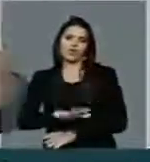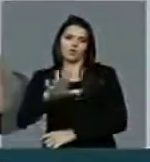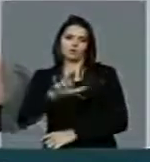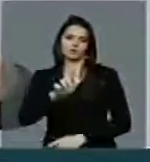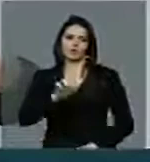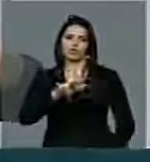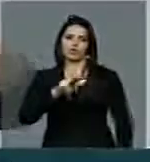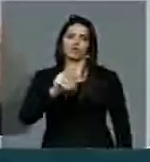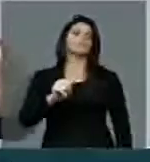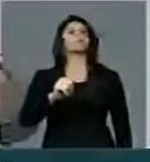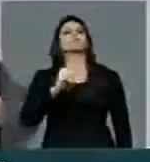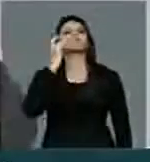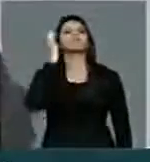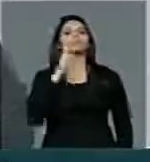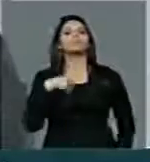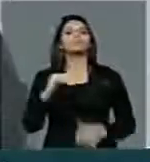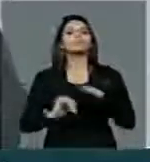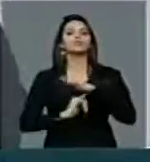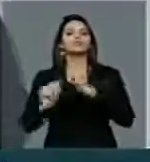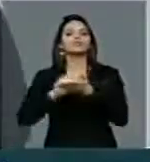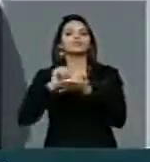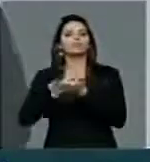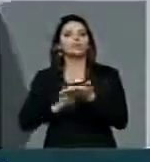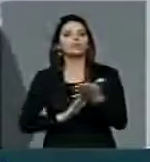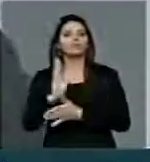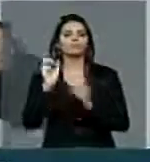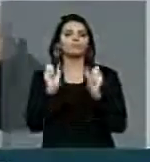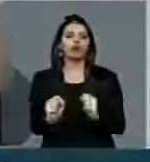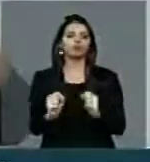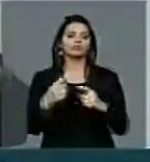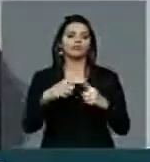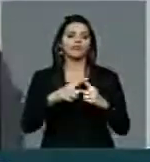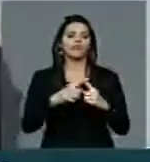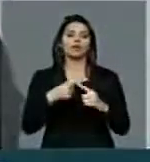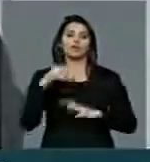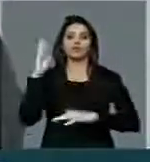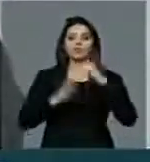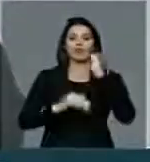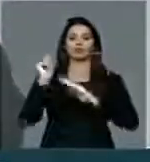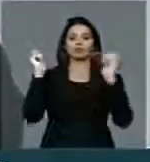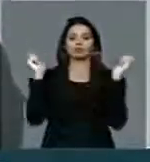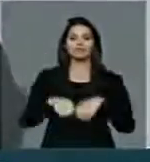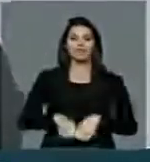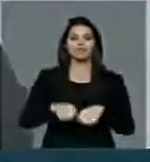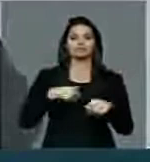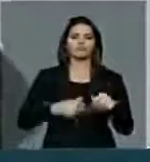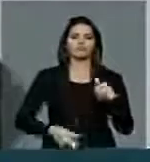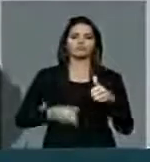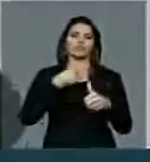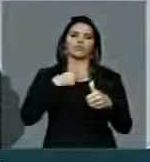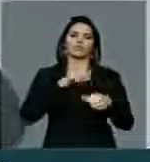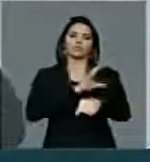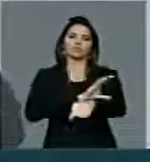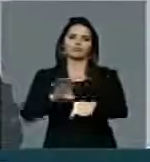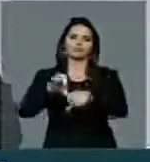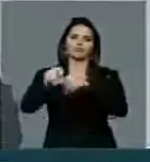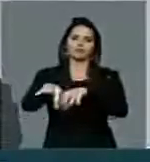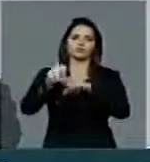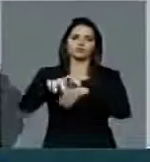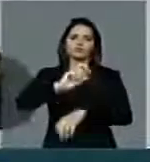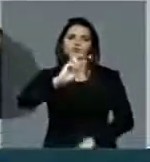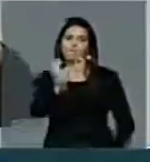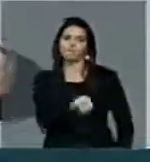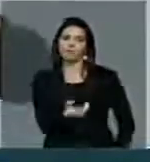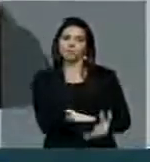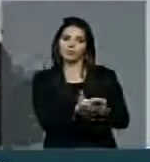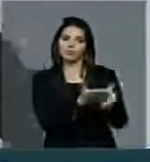de facilitar instituições habilitadas. Para eu habilitar uma instituição, eu tenho que capacitar. Eu tenho mais de 5.000